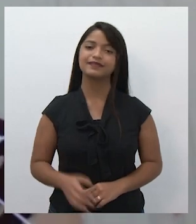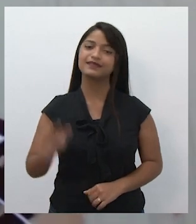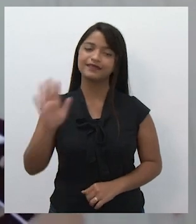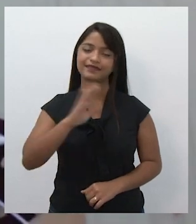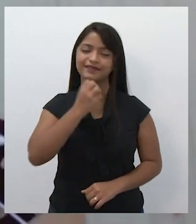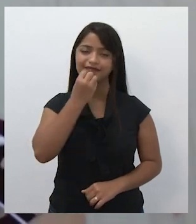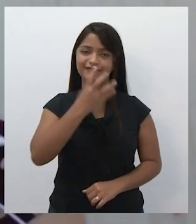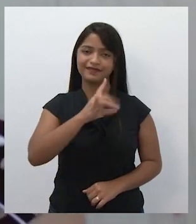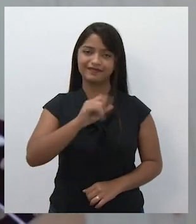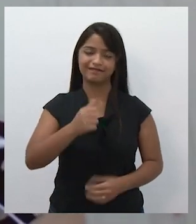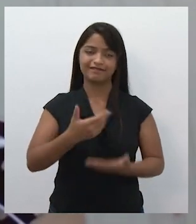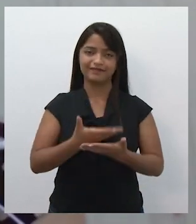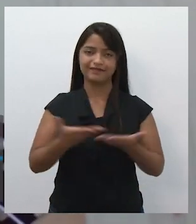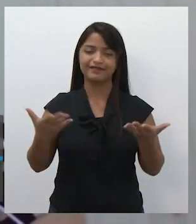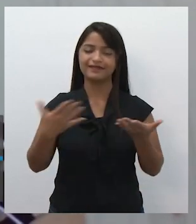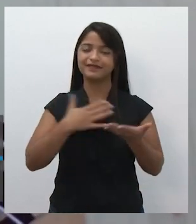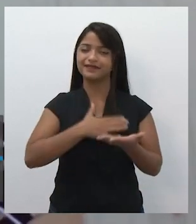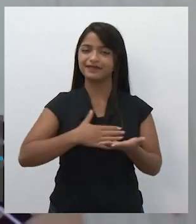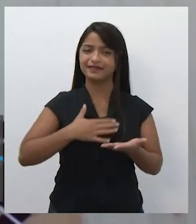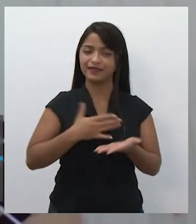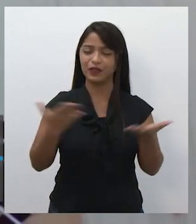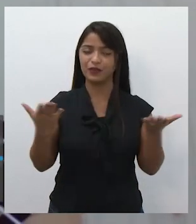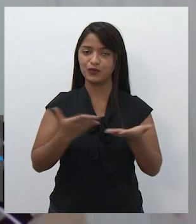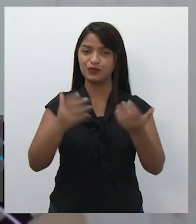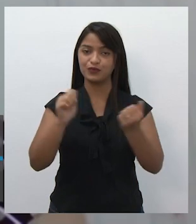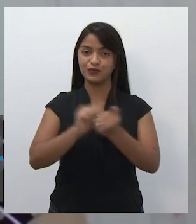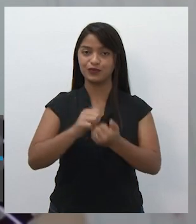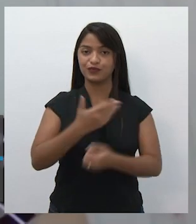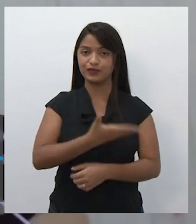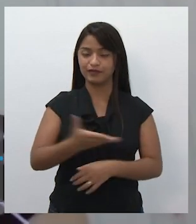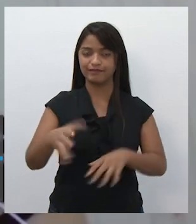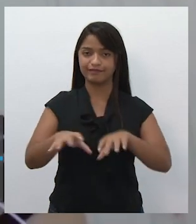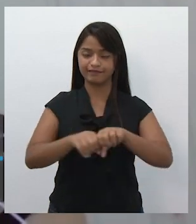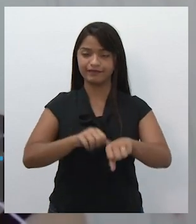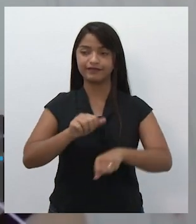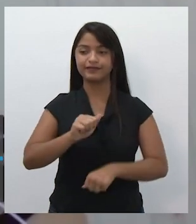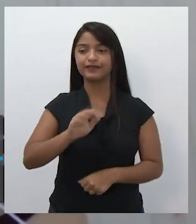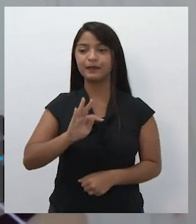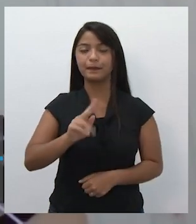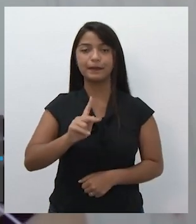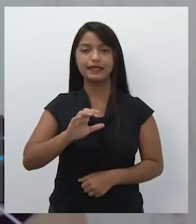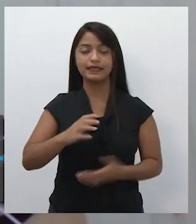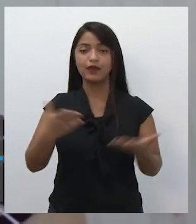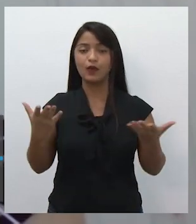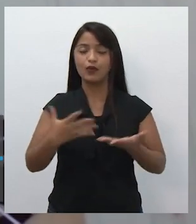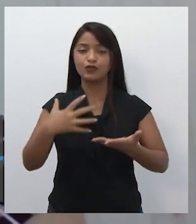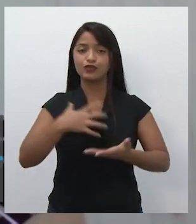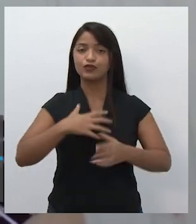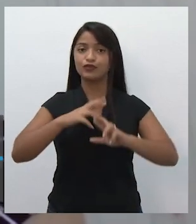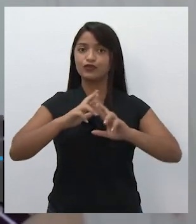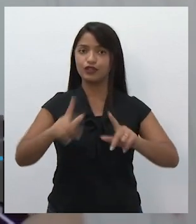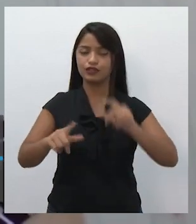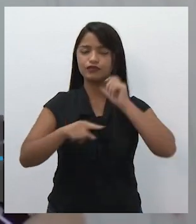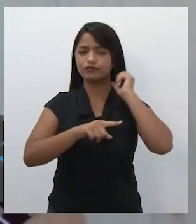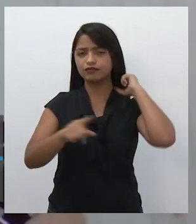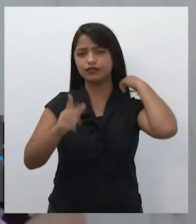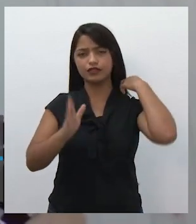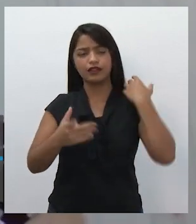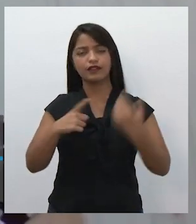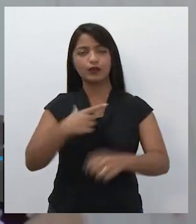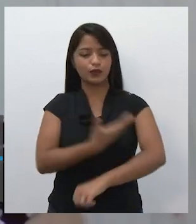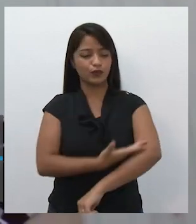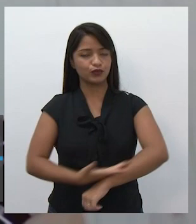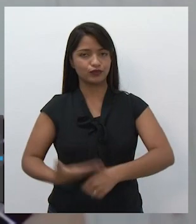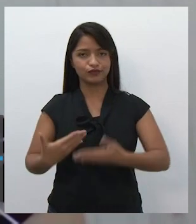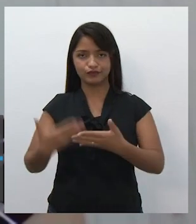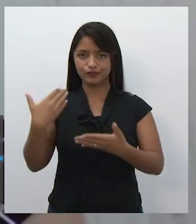Bom dia, é um prazer estar aqui com vocês nessa TPC. Hoje é uma TPC diferente daquelas que vocês estão